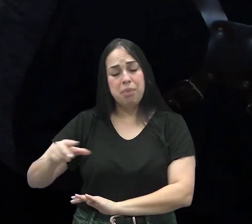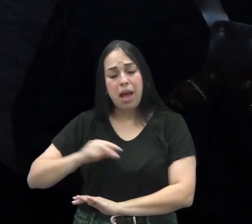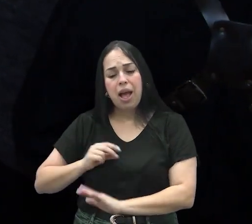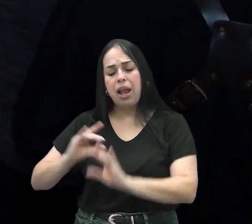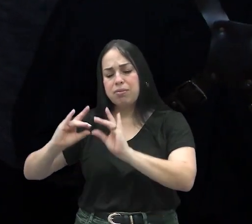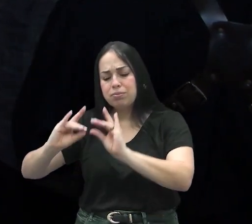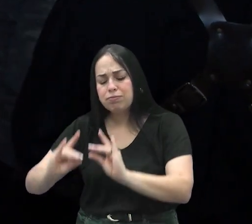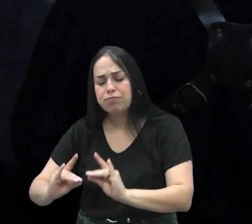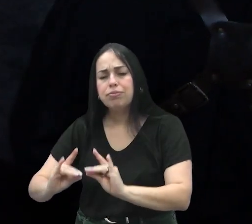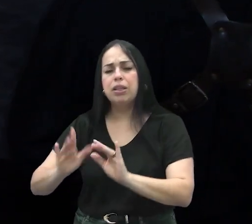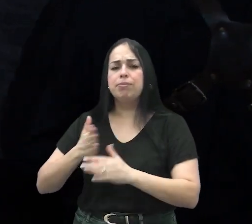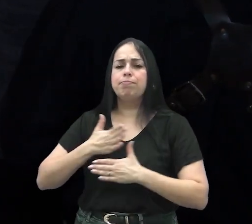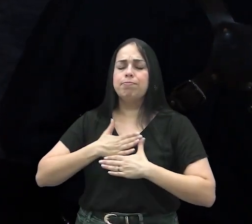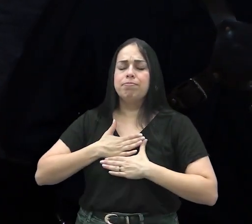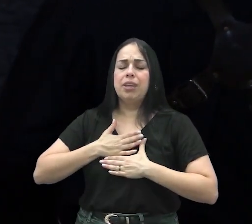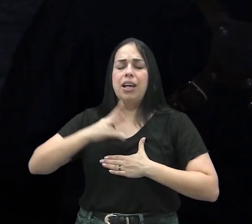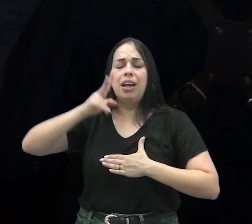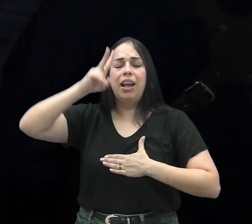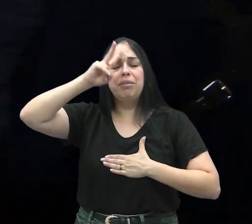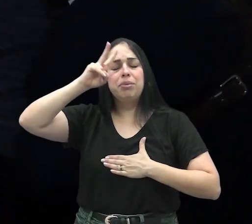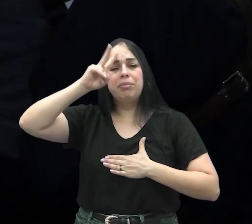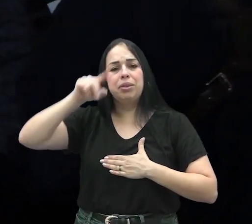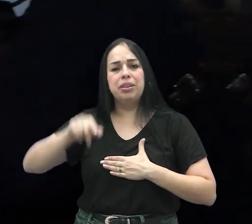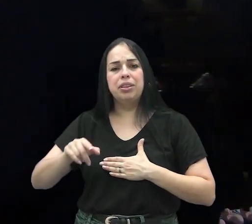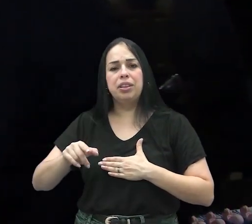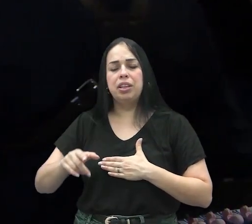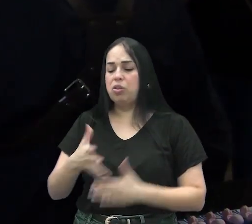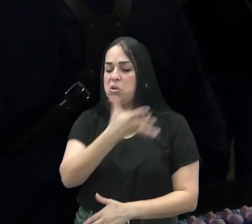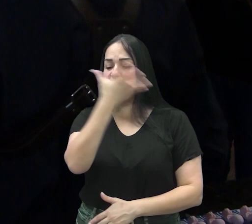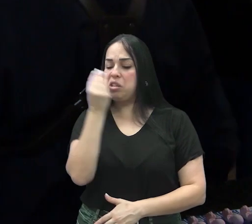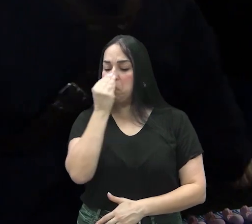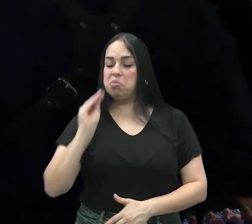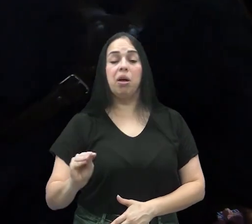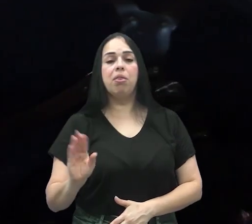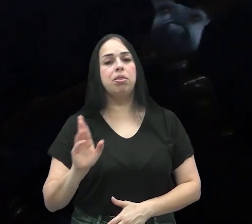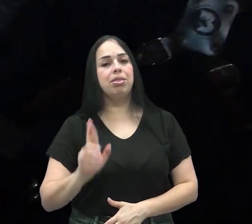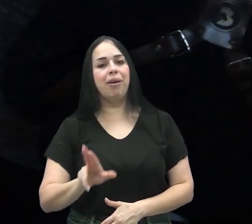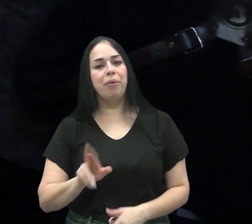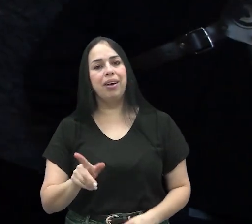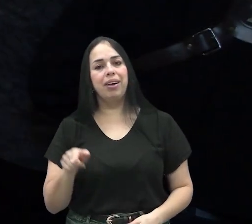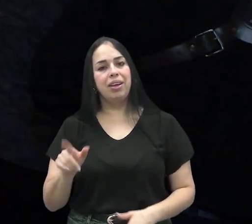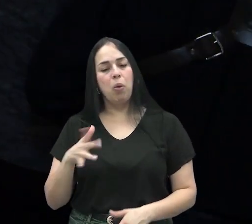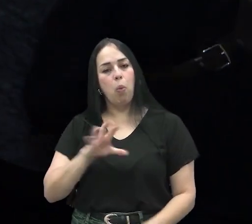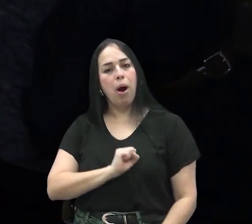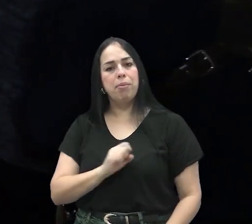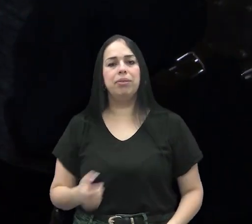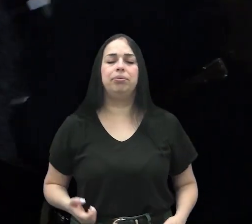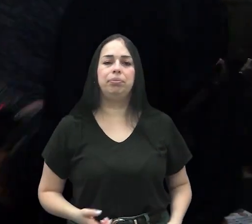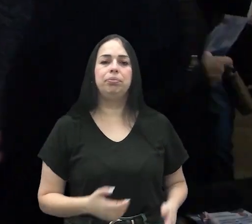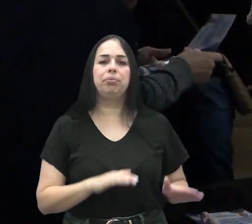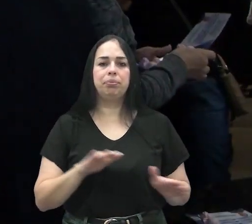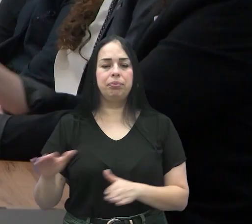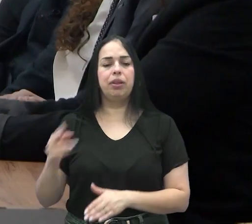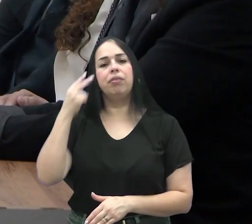essa dignidade, esse amor, esse sepultamento e lembrá-lo, que não é um filho esquecido, muito pelo contrário, é um